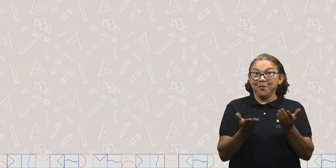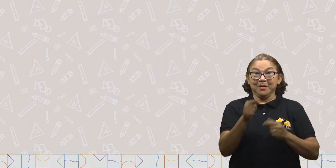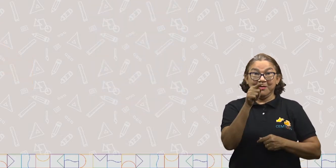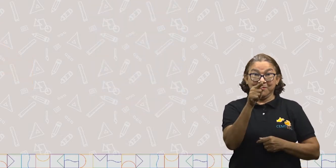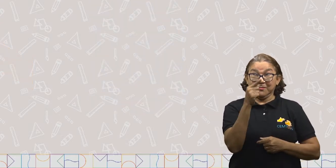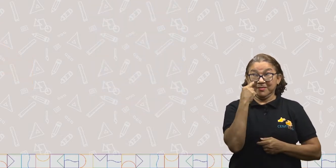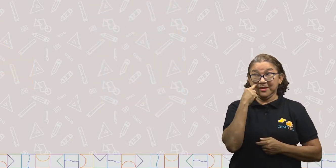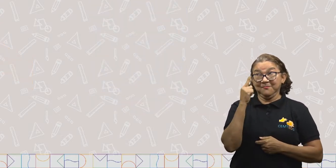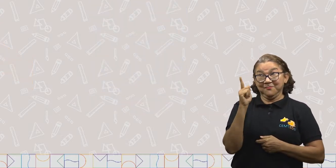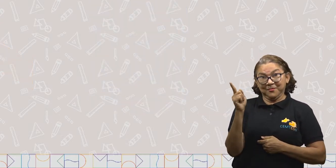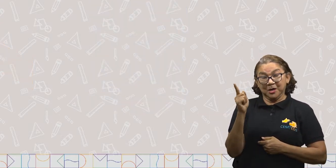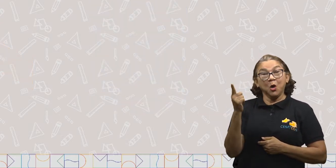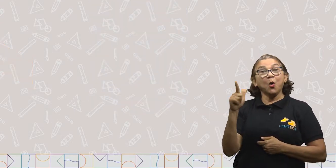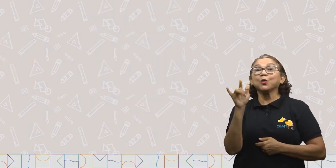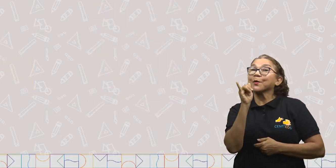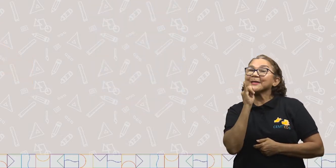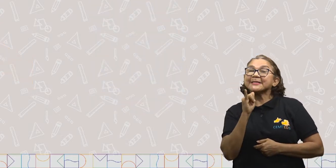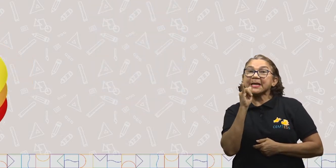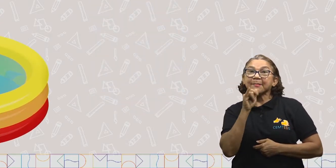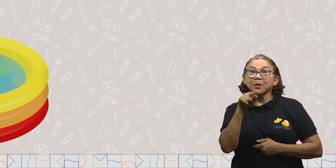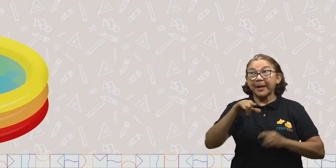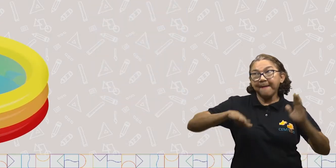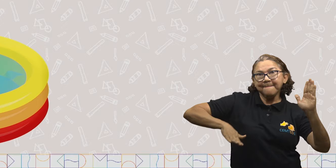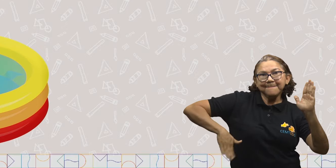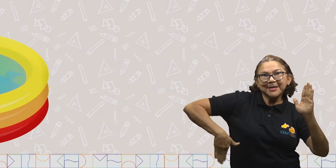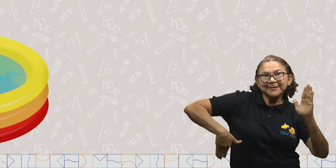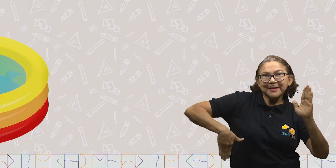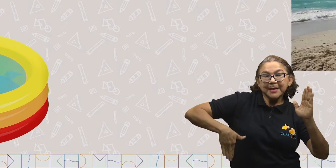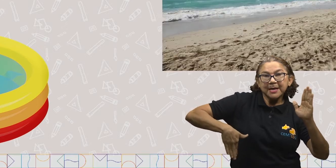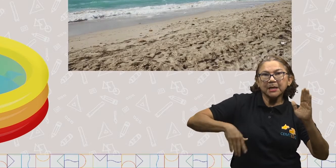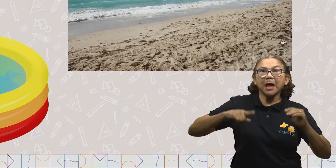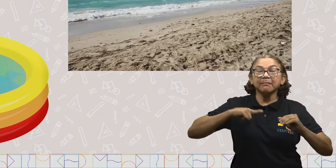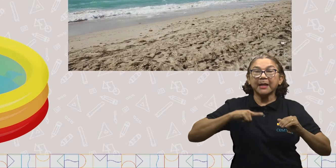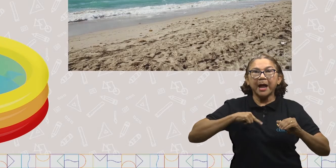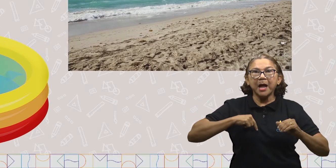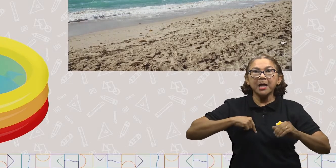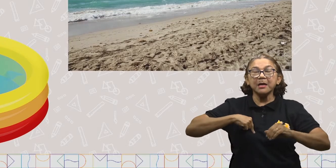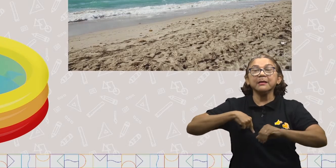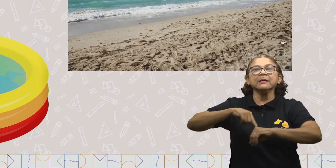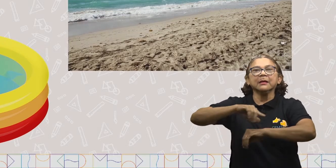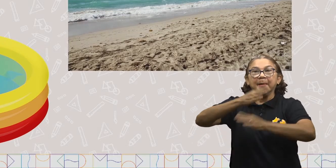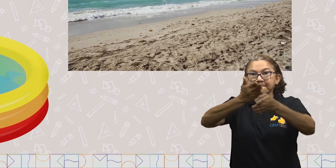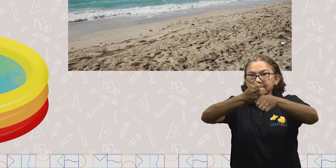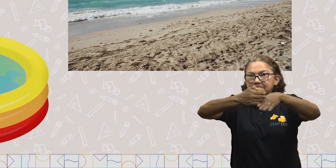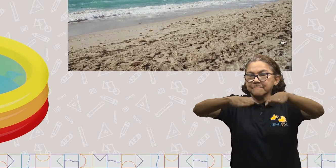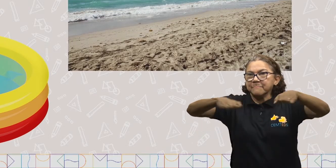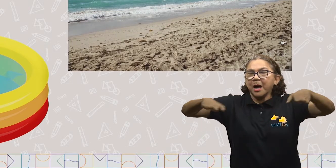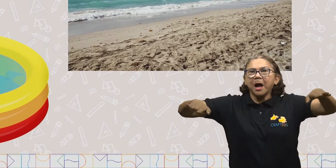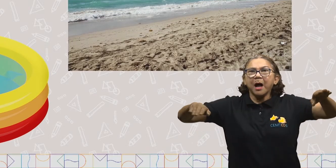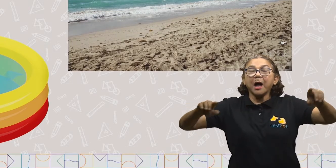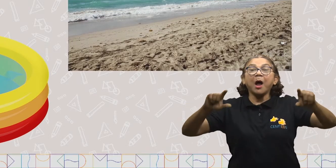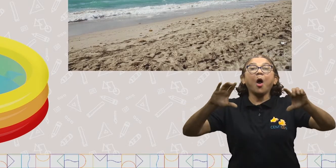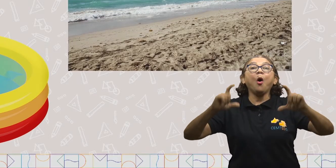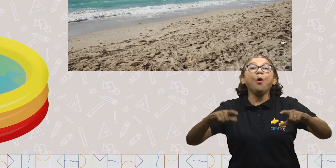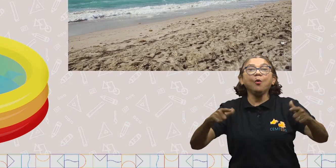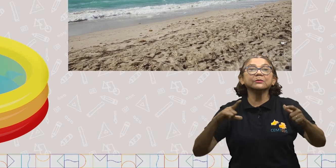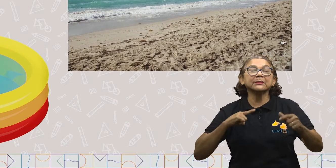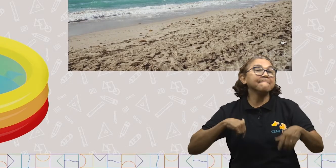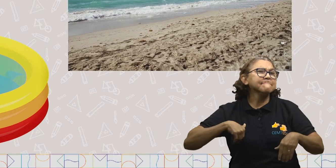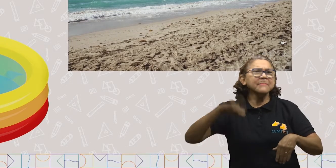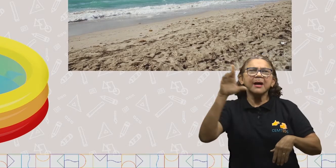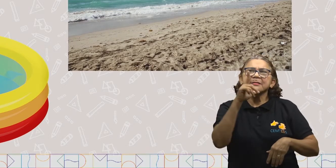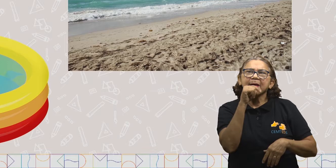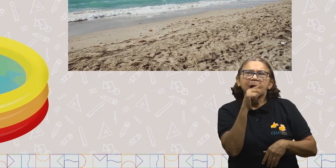Agora vejamos outro exemplo. Aqui nós temos uma piscina e um mar. Qual dos dois tem maior capacidade de água?